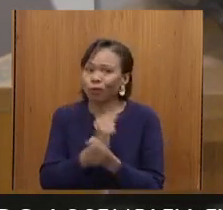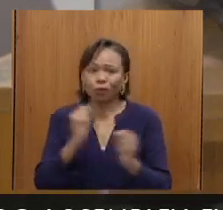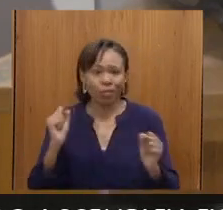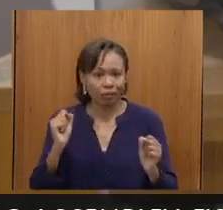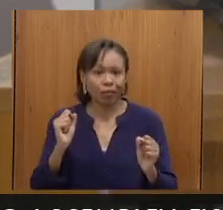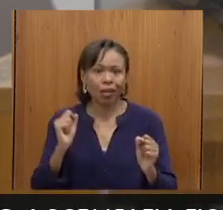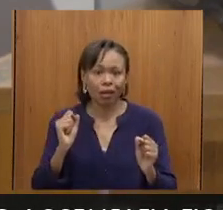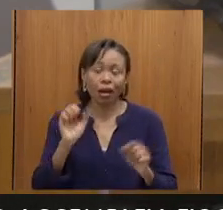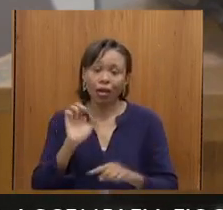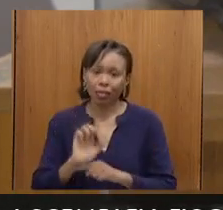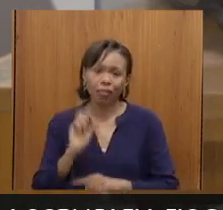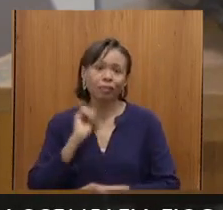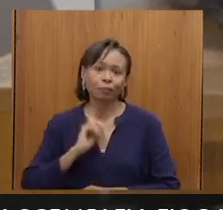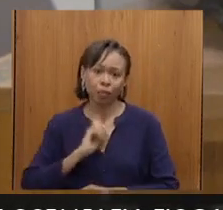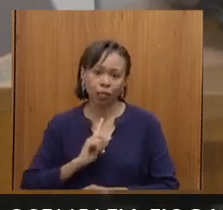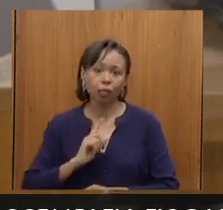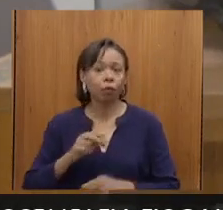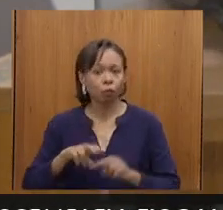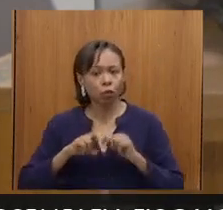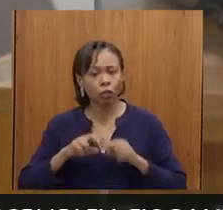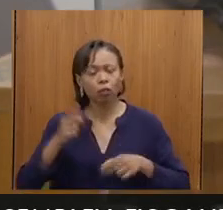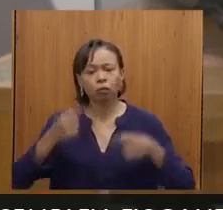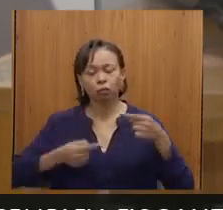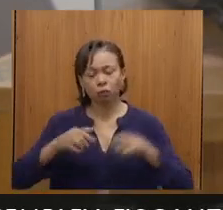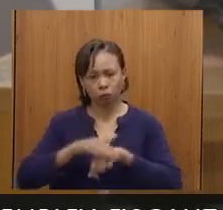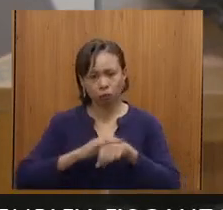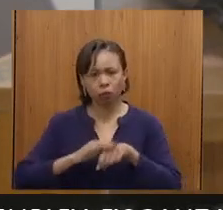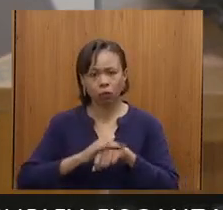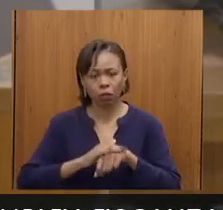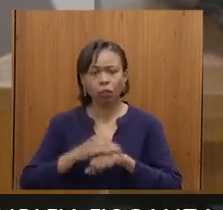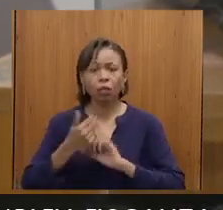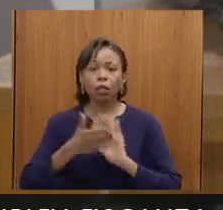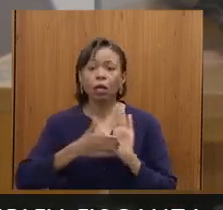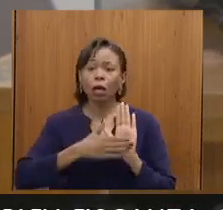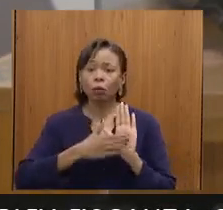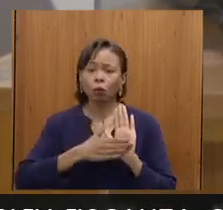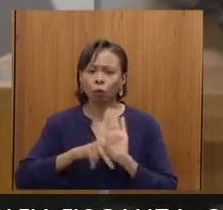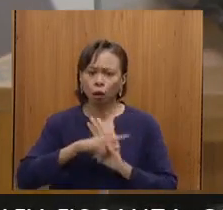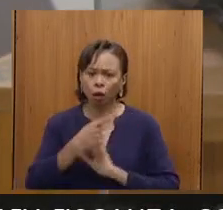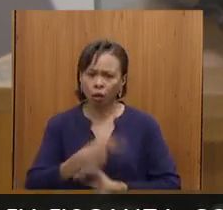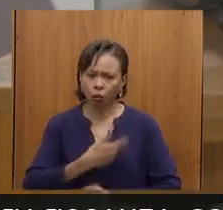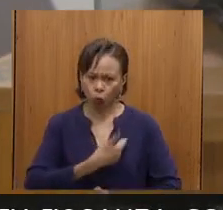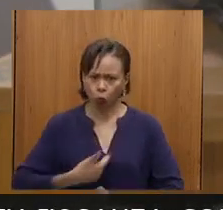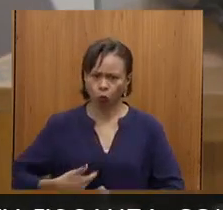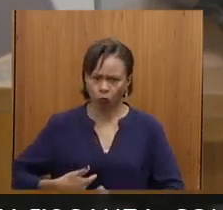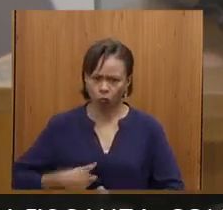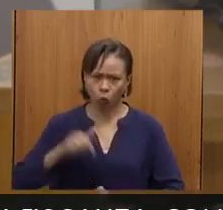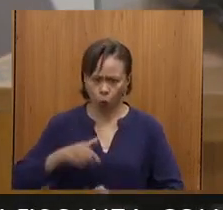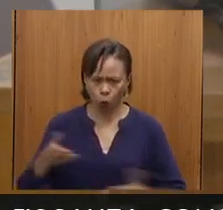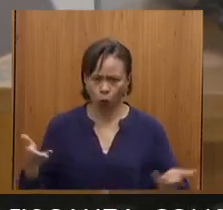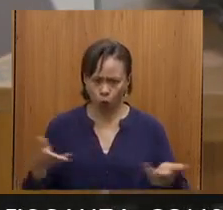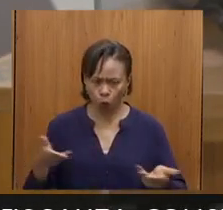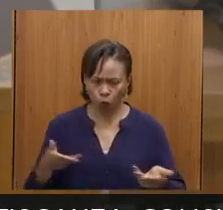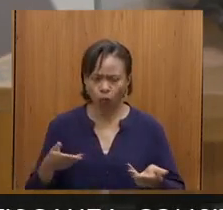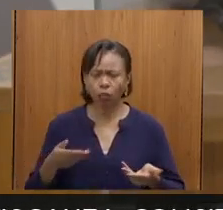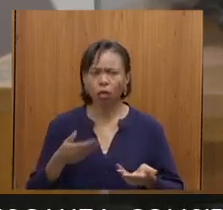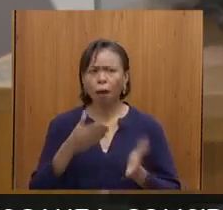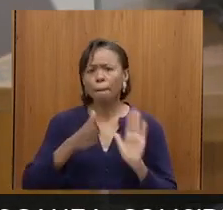Gerais. Essa é a nossa discussão e a proposta que o governo de Minas Gerais hoje está